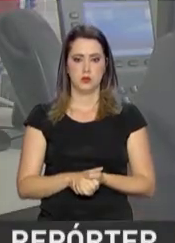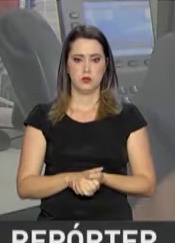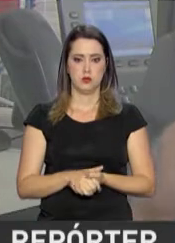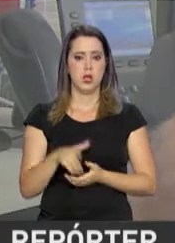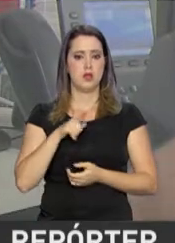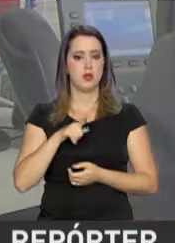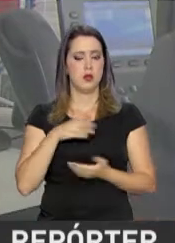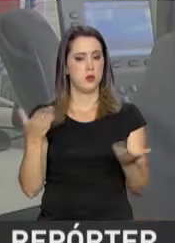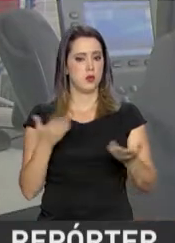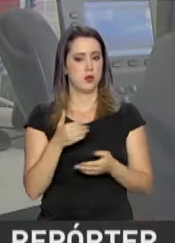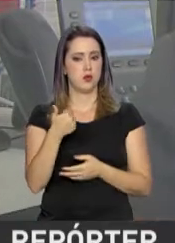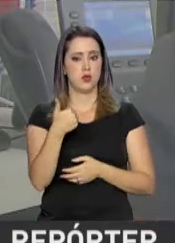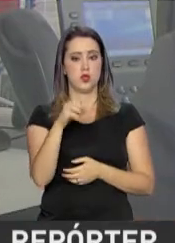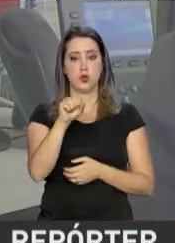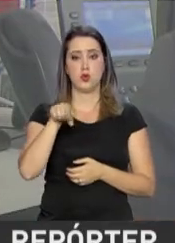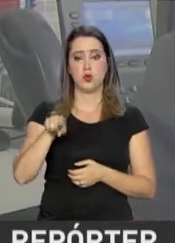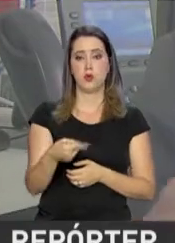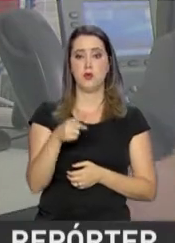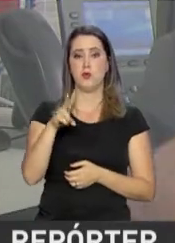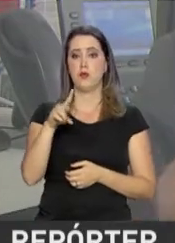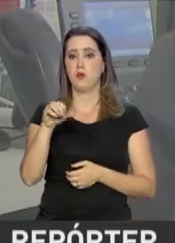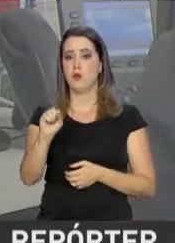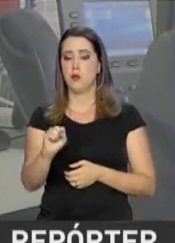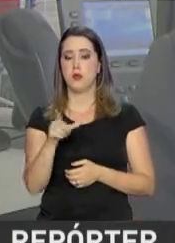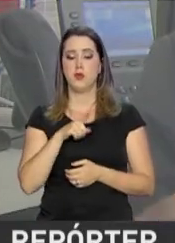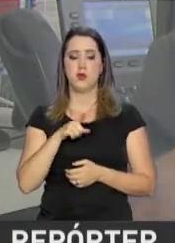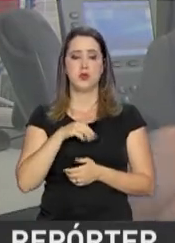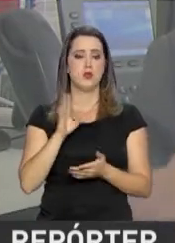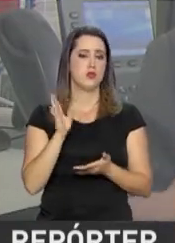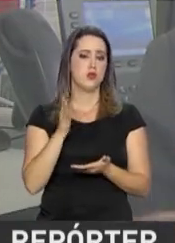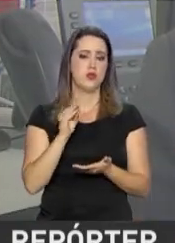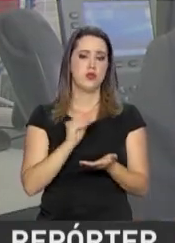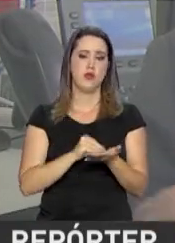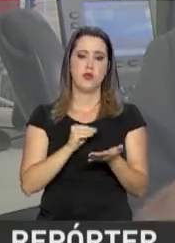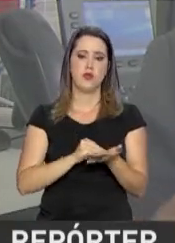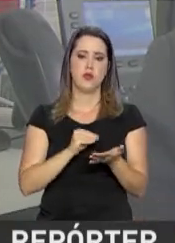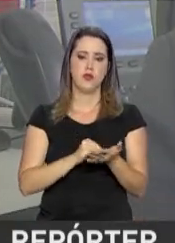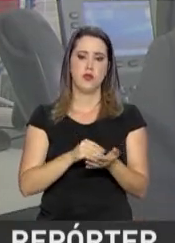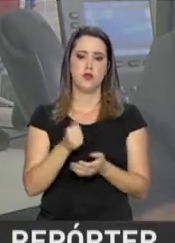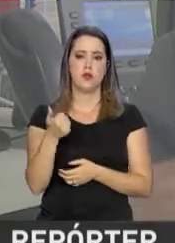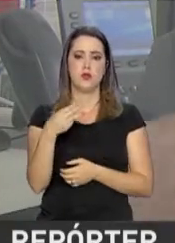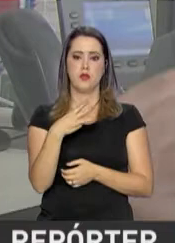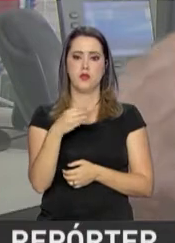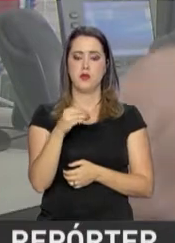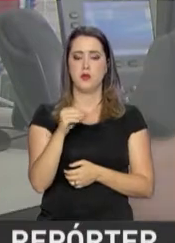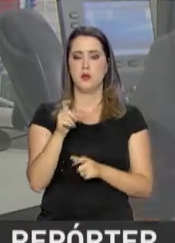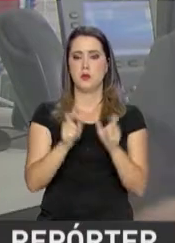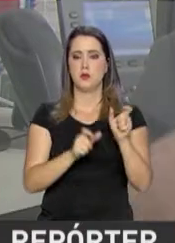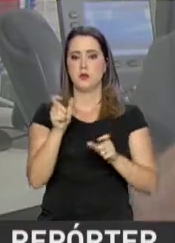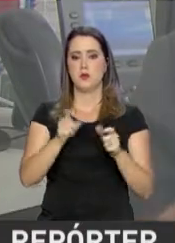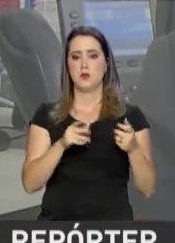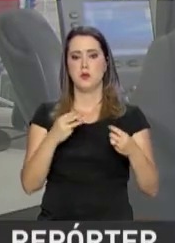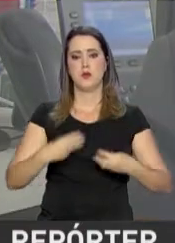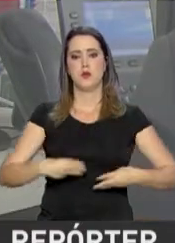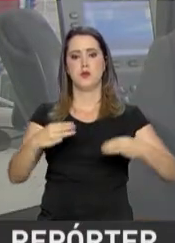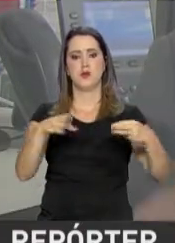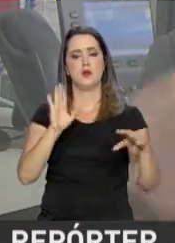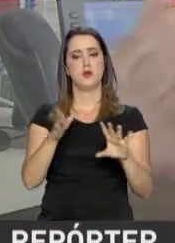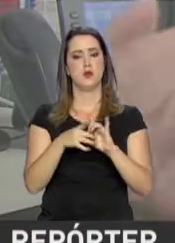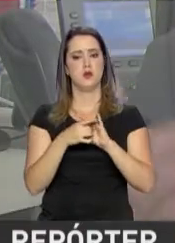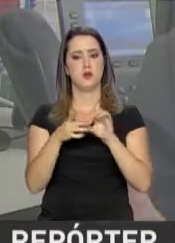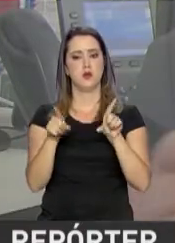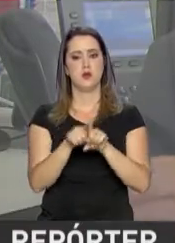vagas que o segundo problema mas mesmo com o veto com deficiência mas com aproximadamente 1300 vaga que nós meninas já autorizou